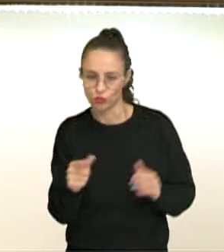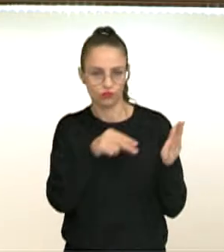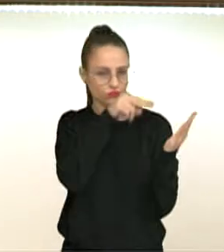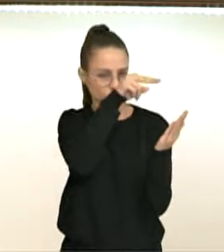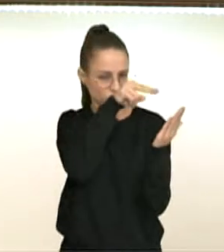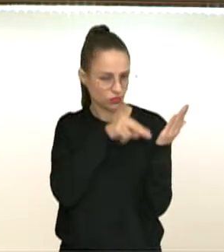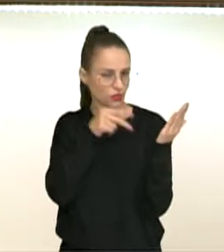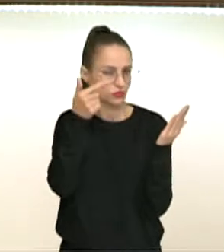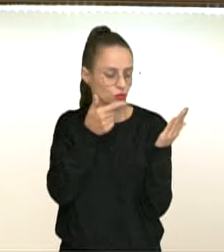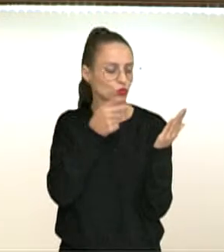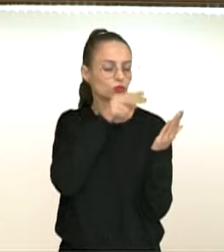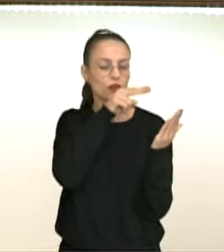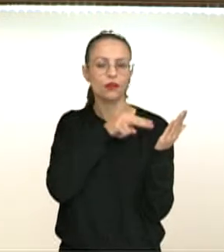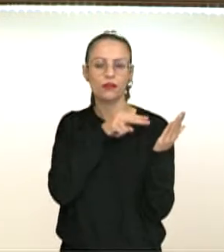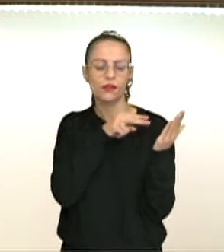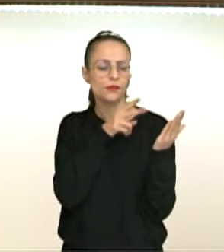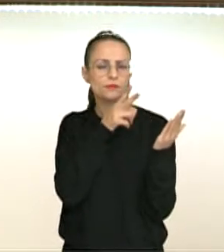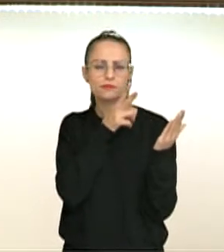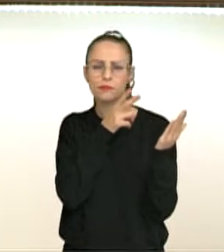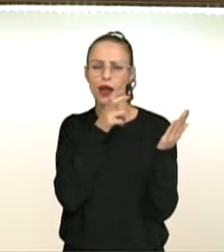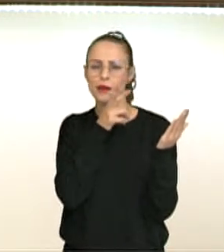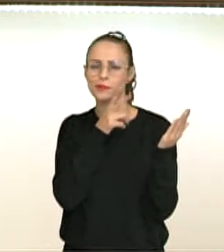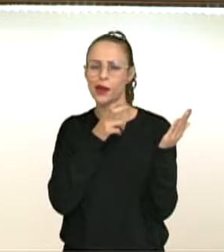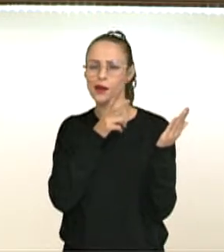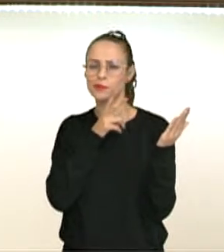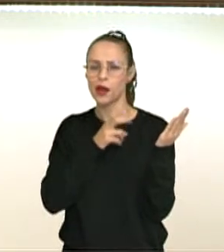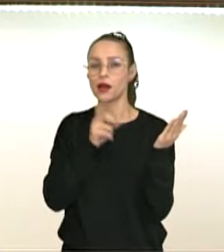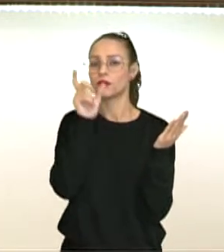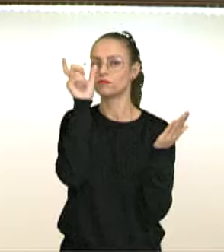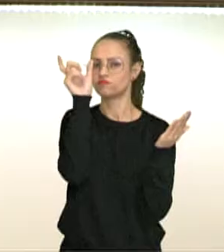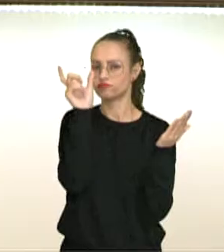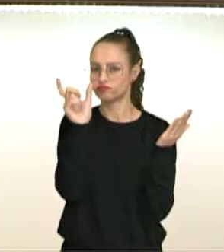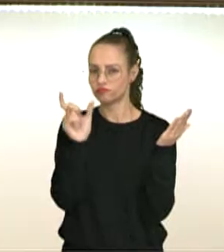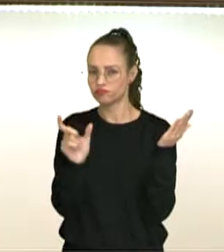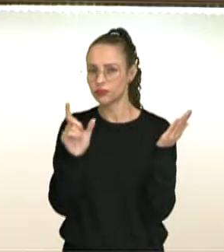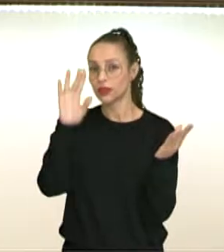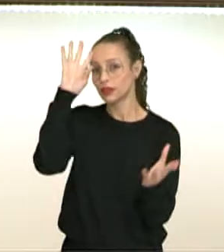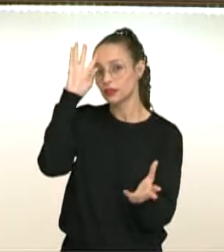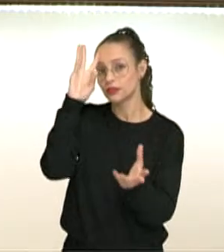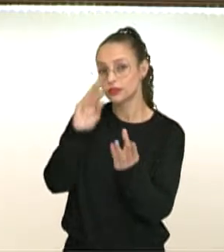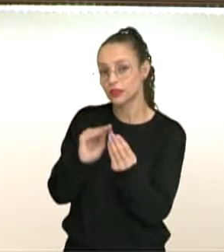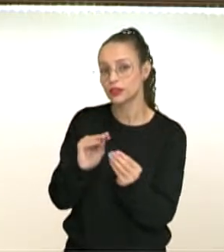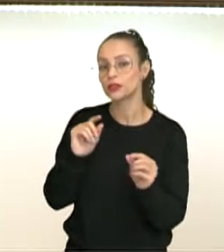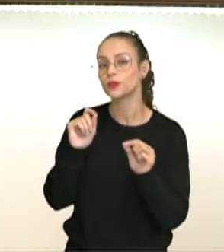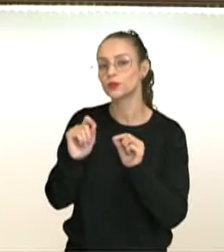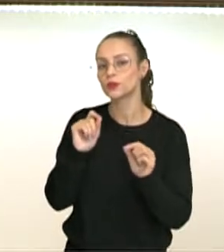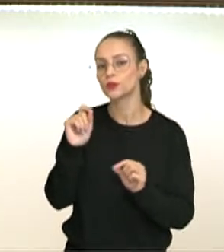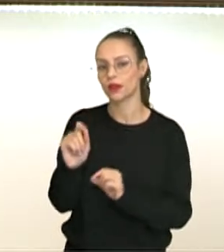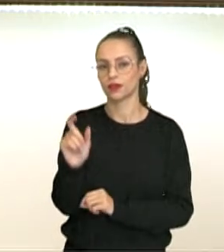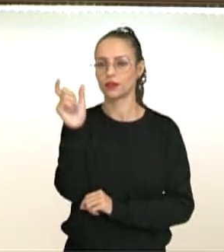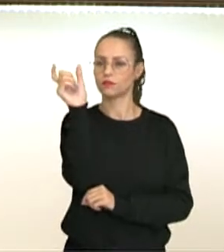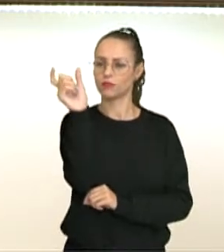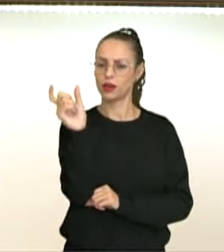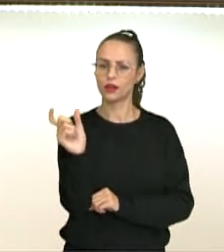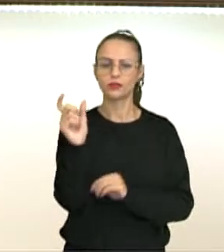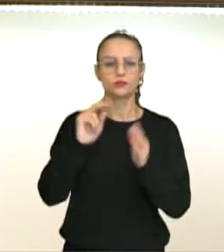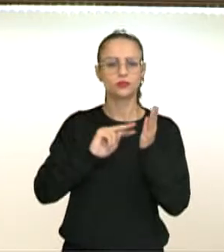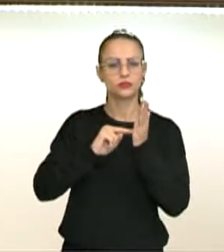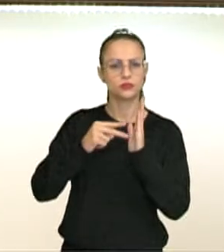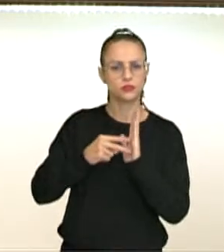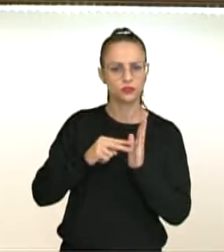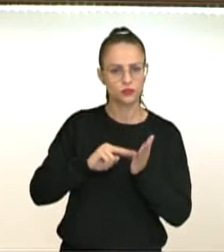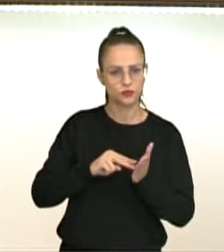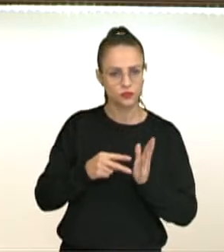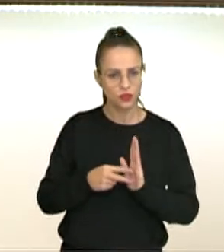leitura é para você decodificar bem as palavras e entender o quê? O significado das palavras. Daí você